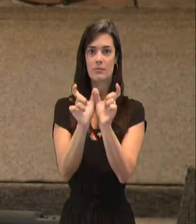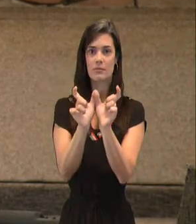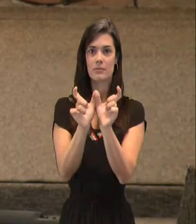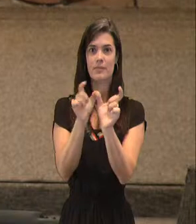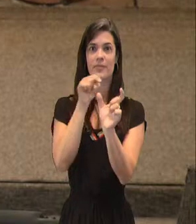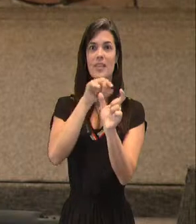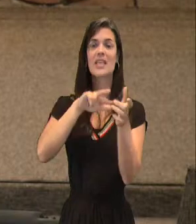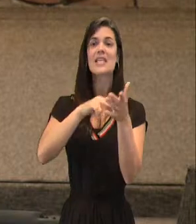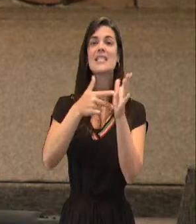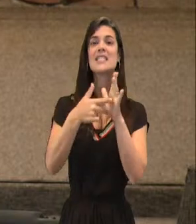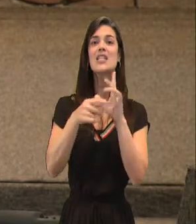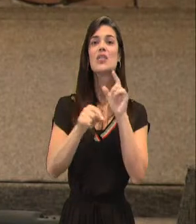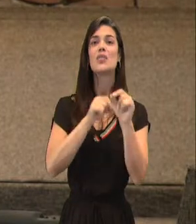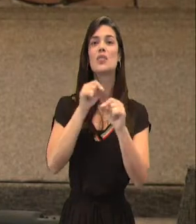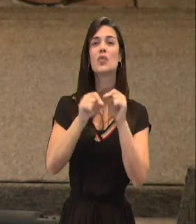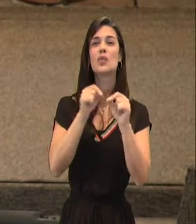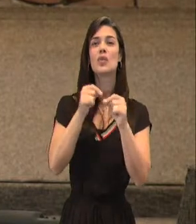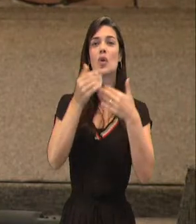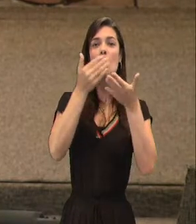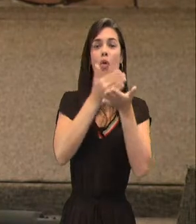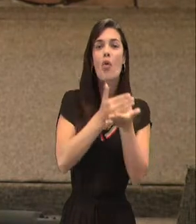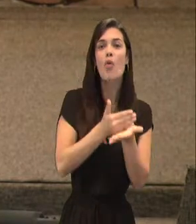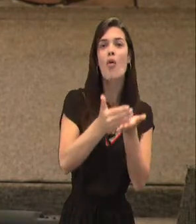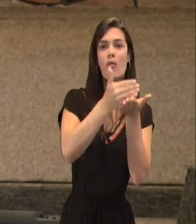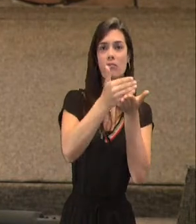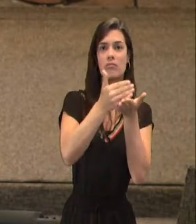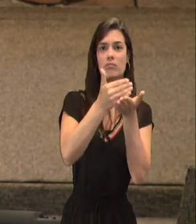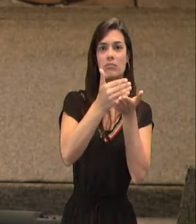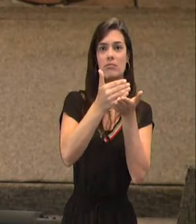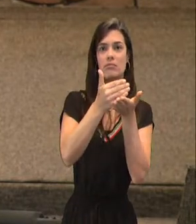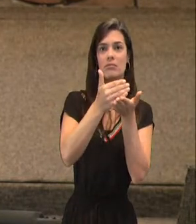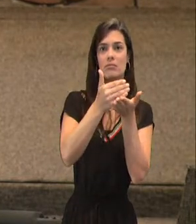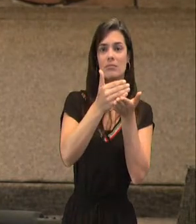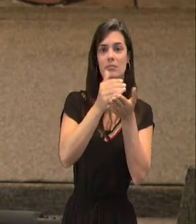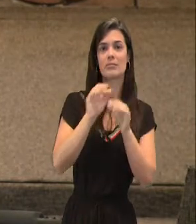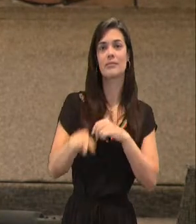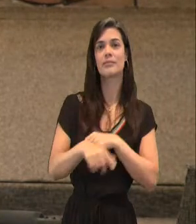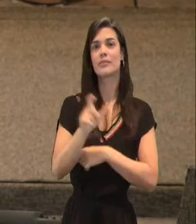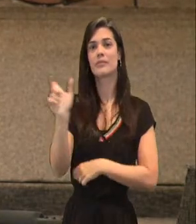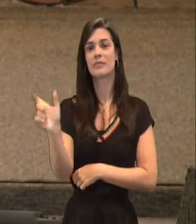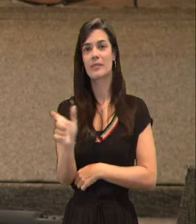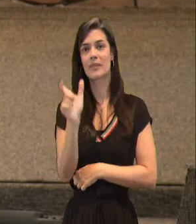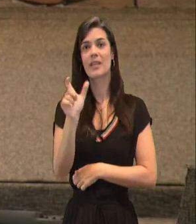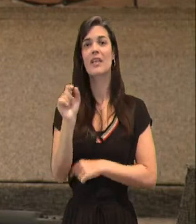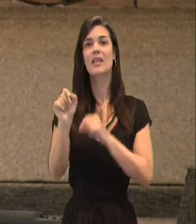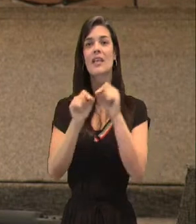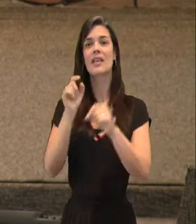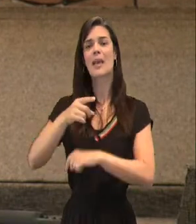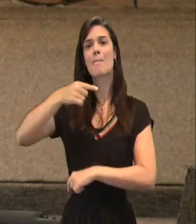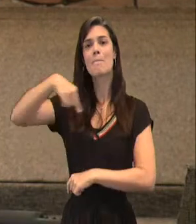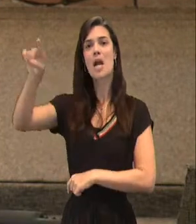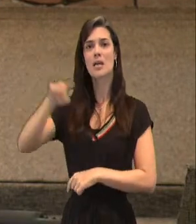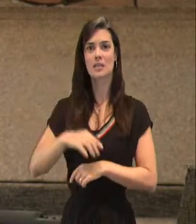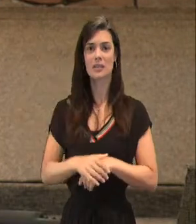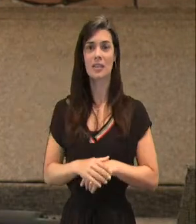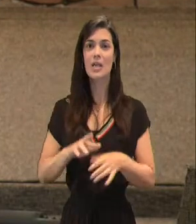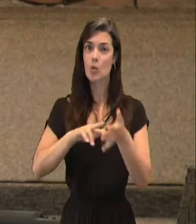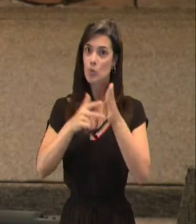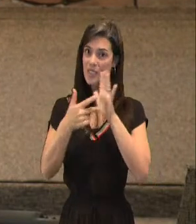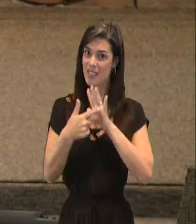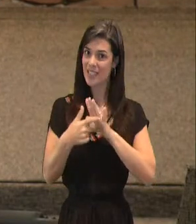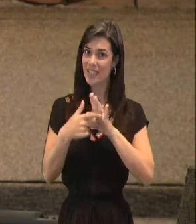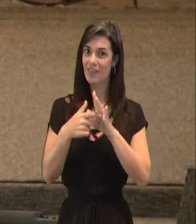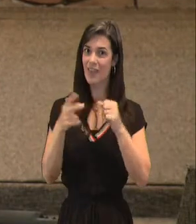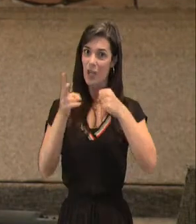significa desde, a partir de, e ieme, que significa enviar. Ou seja, o significado